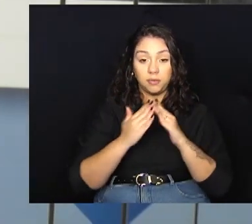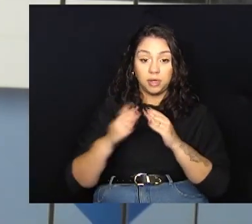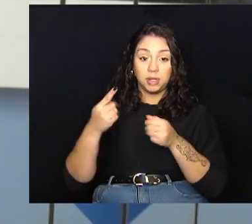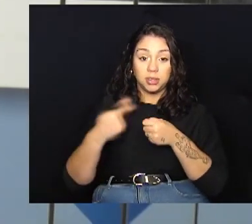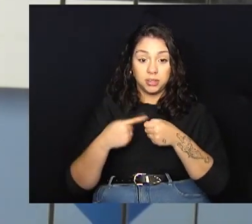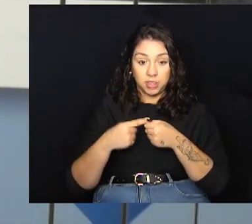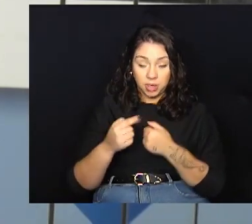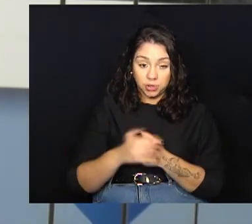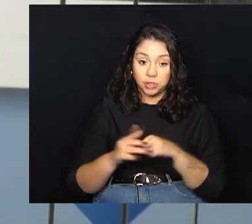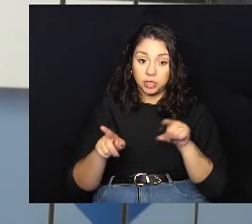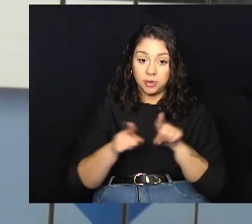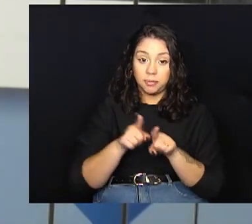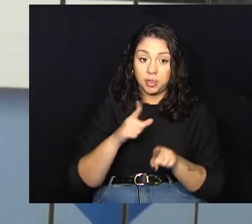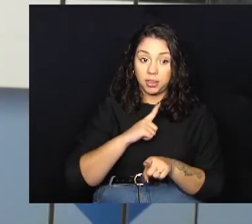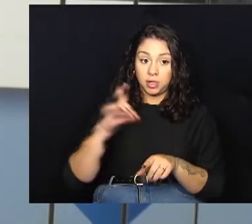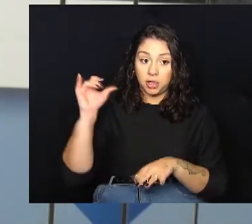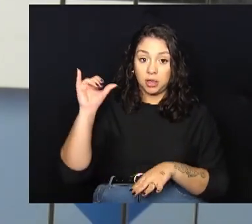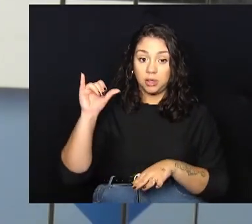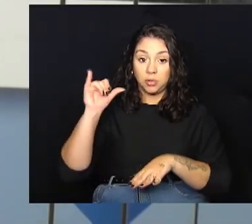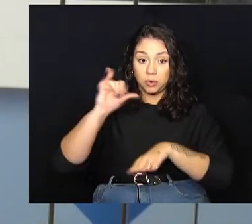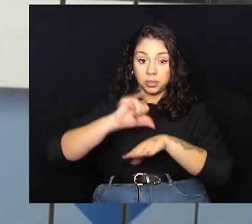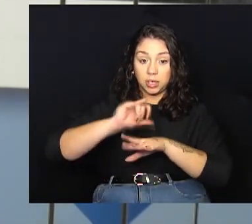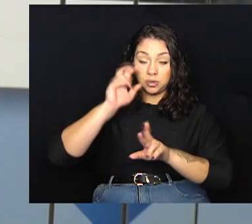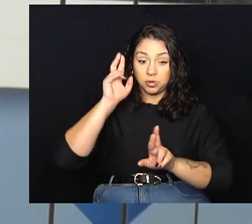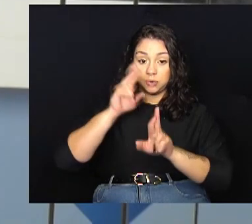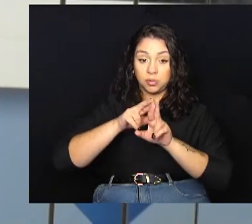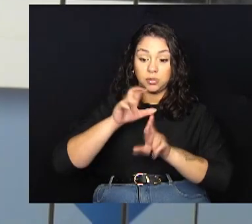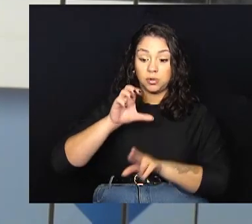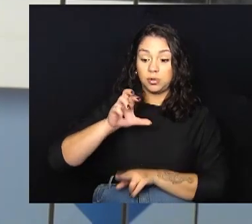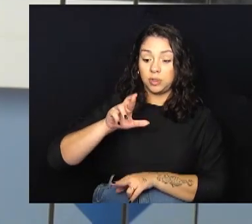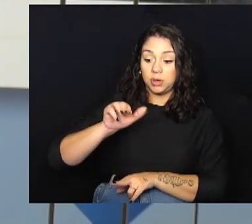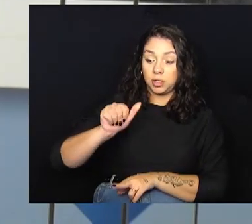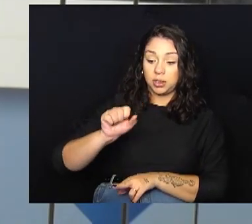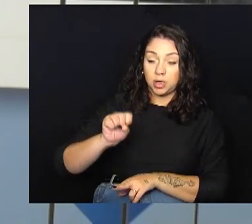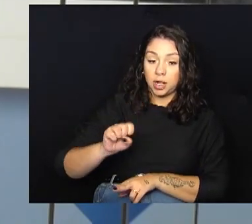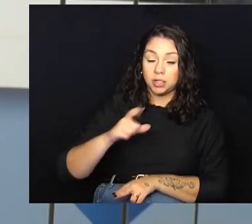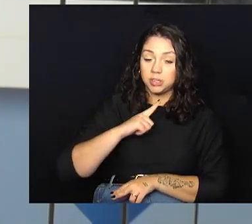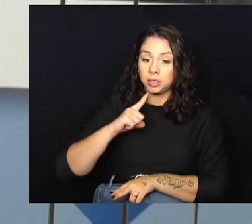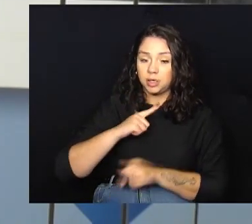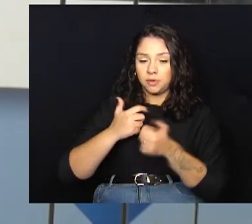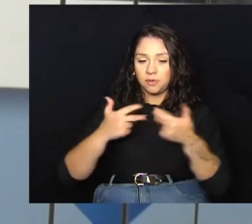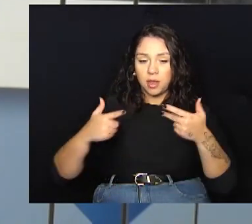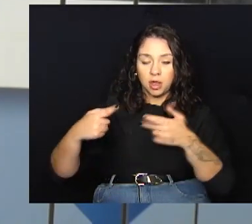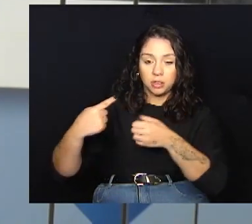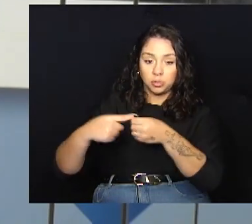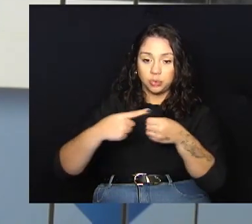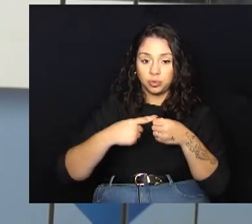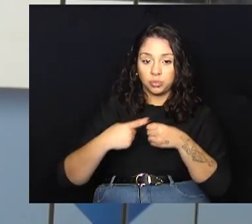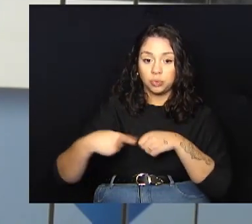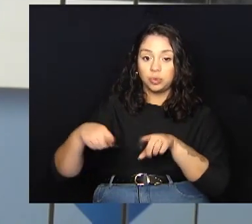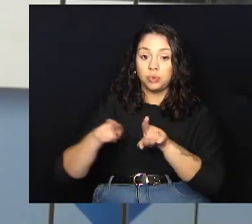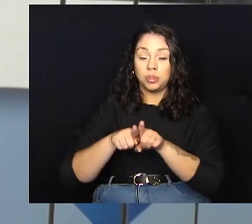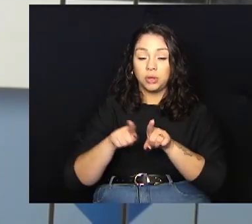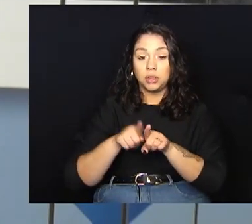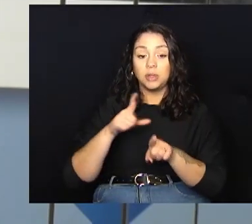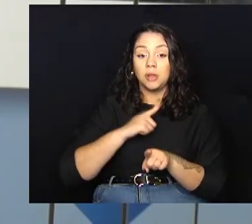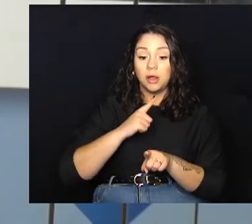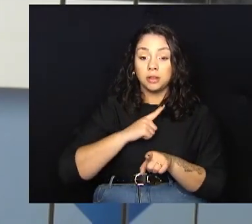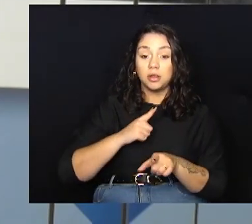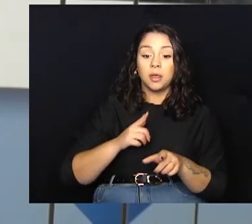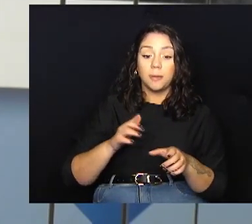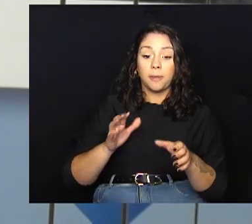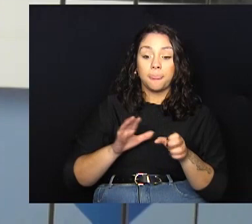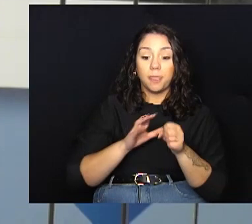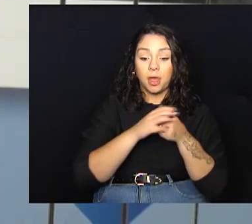nós temos aí os centros de referência que são os Cras que existem várias regiões os abrigos municipais e